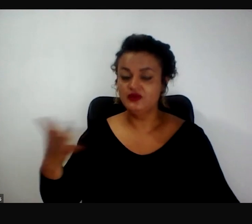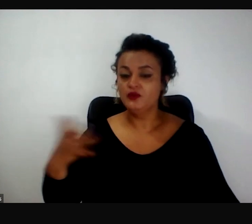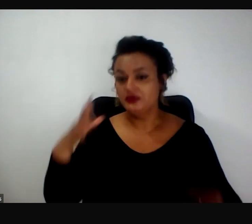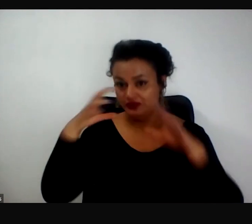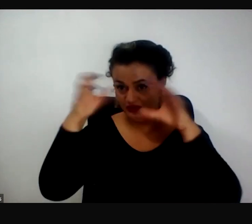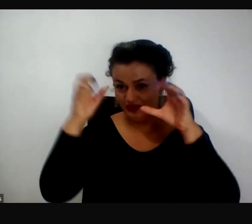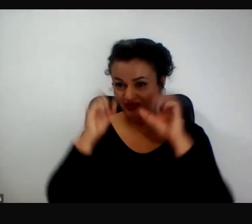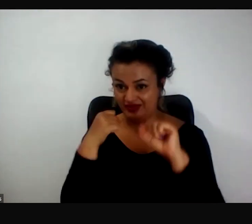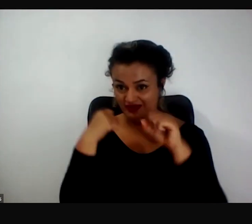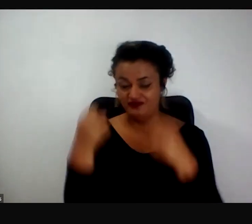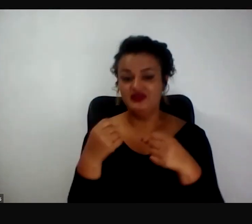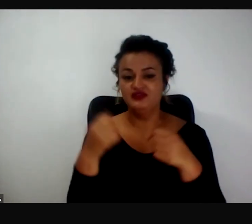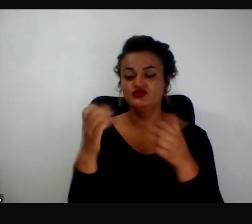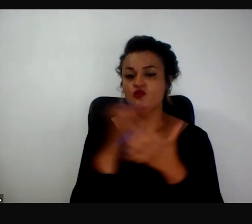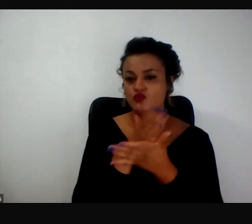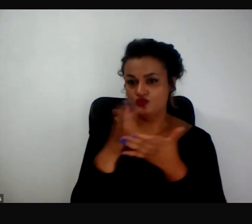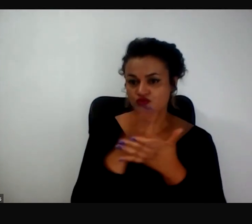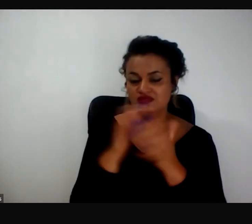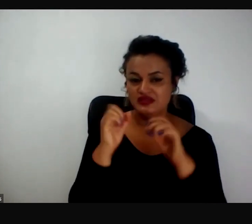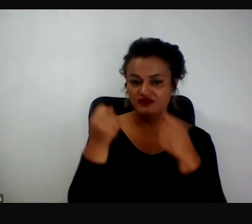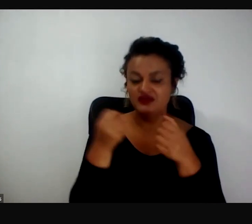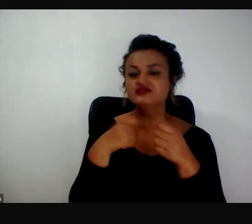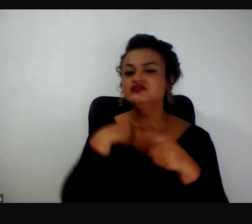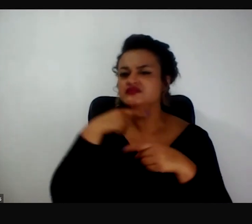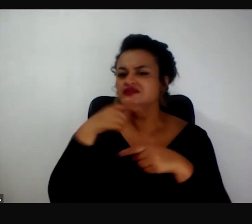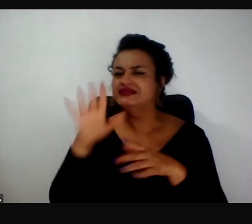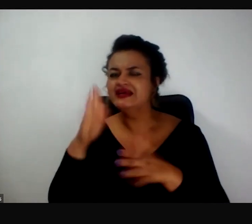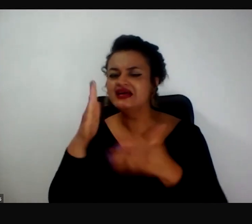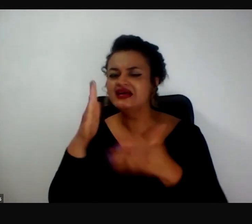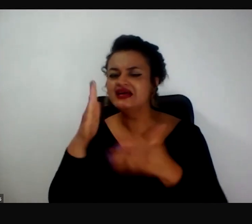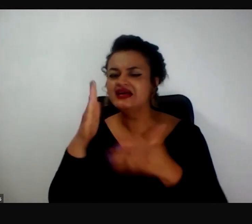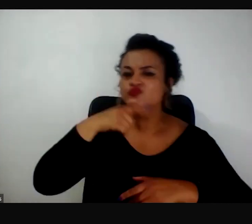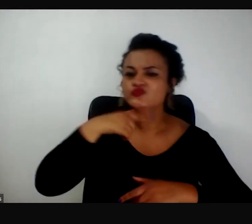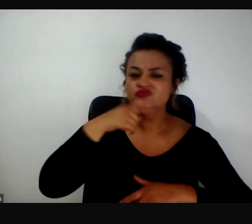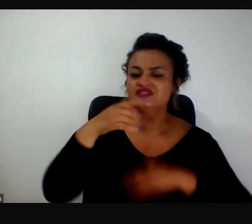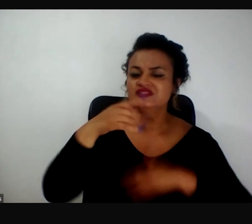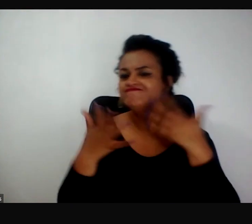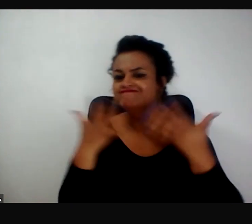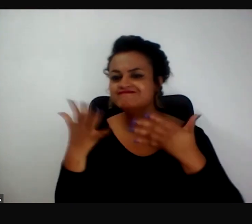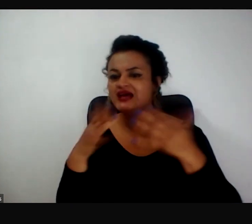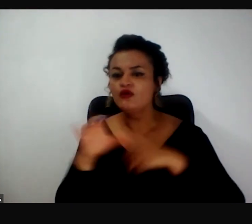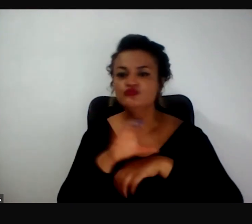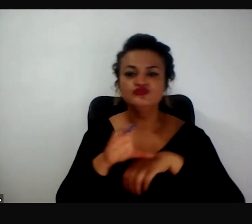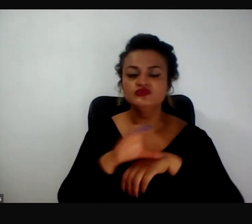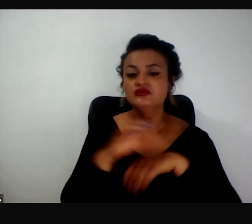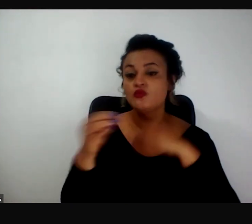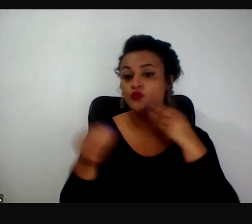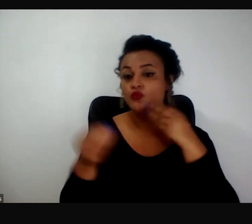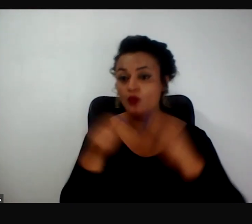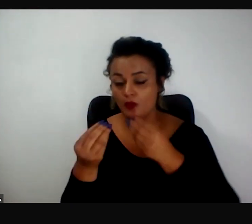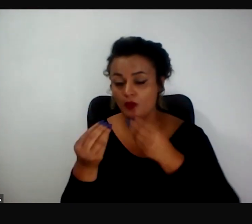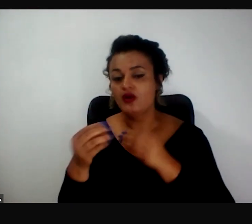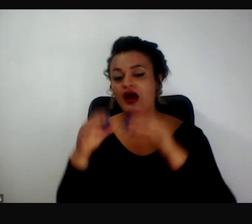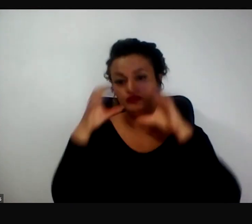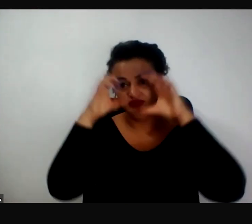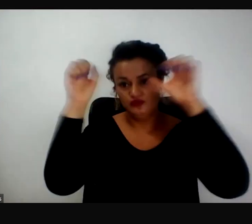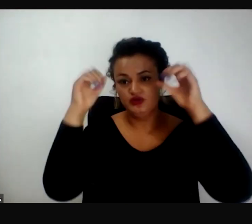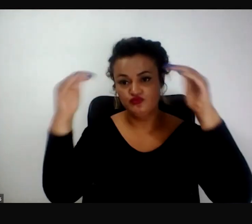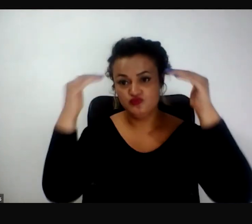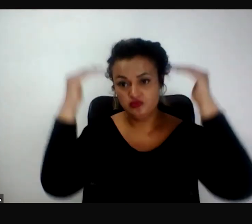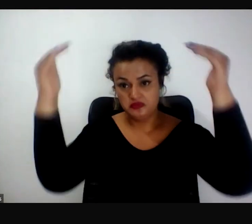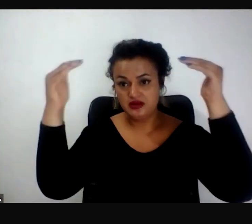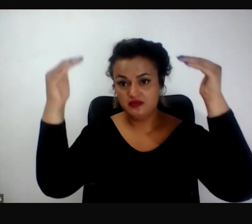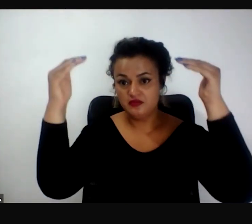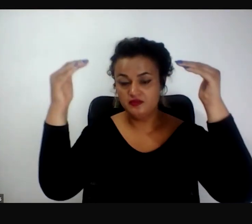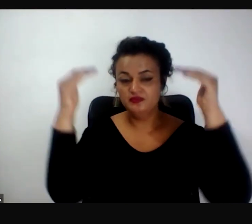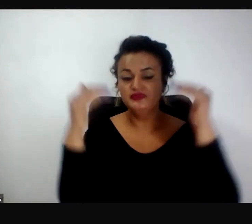dúvida, o tribunal interno que tem dúvida é o Tribunal Constitucional ou o Tribunal Supremo, aquele